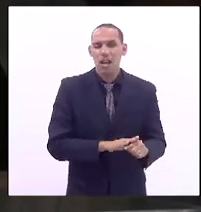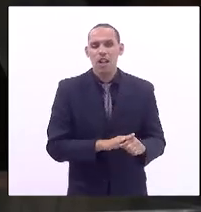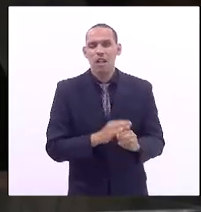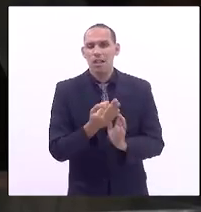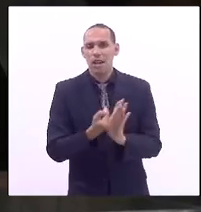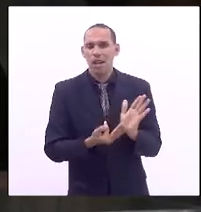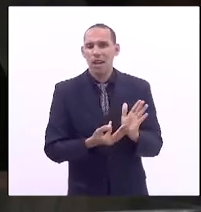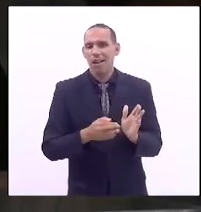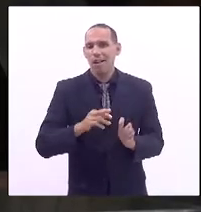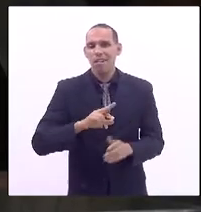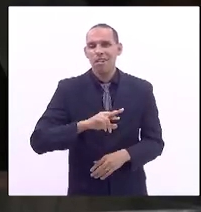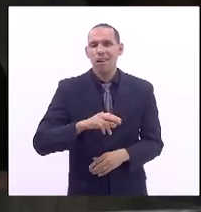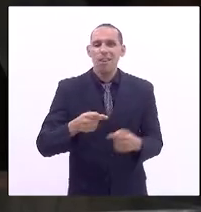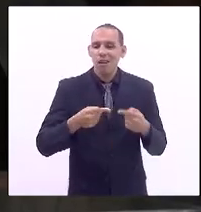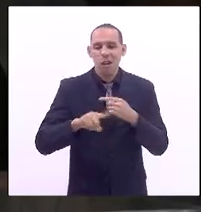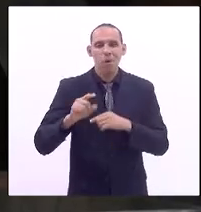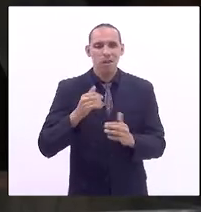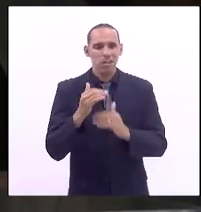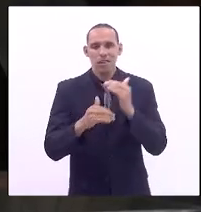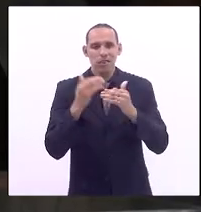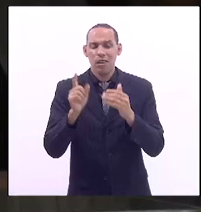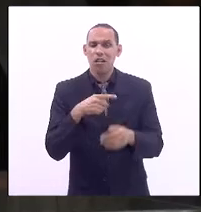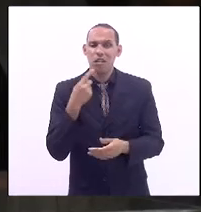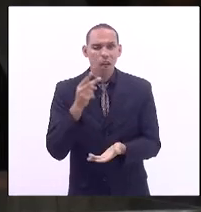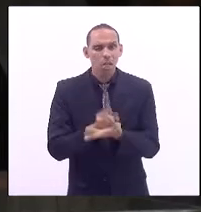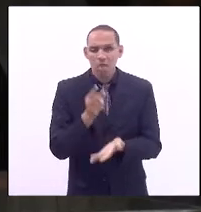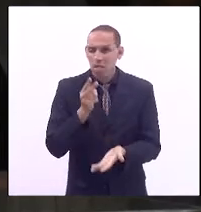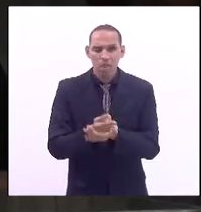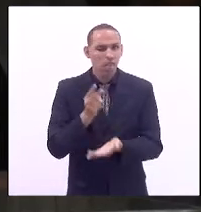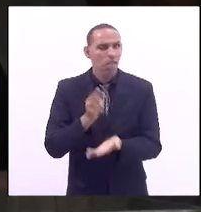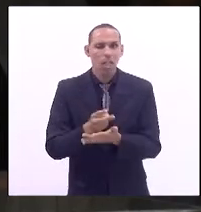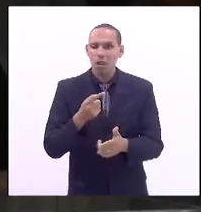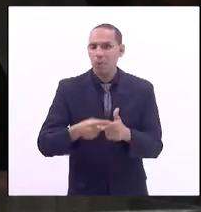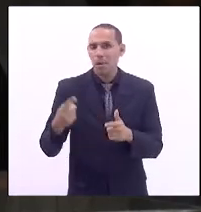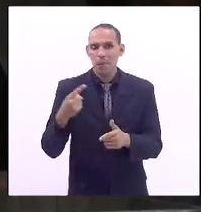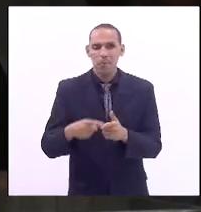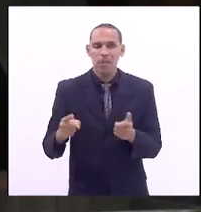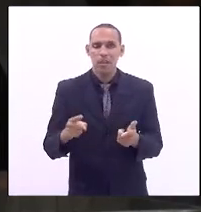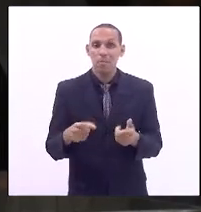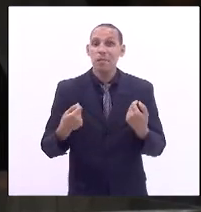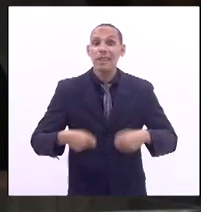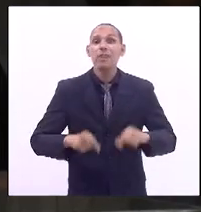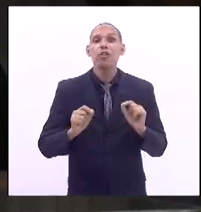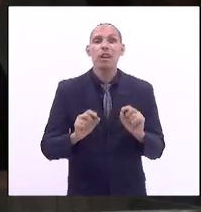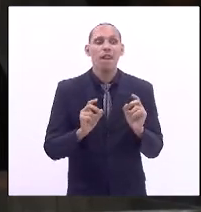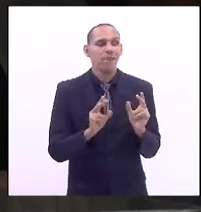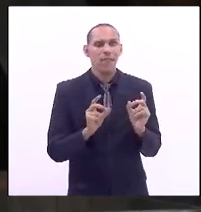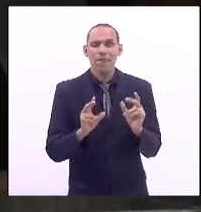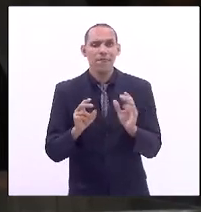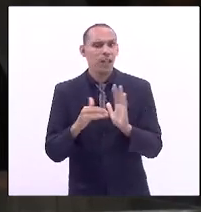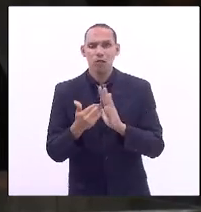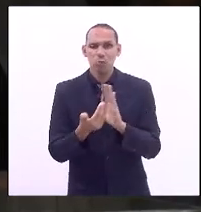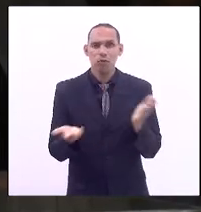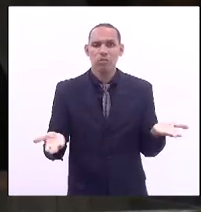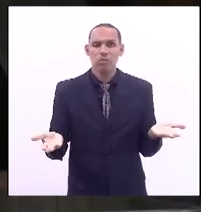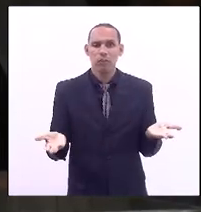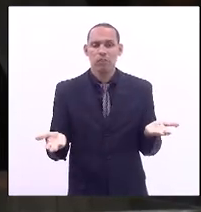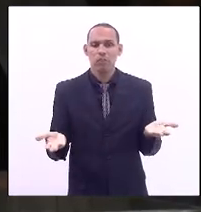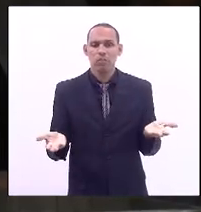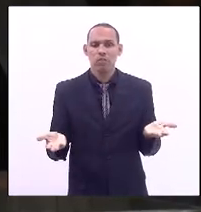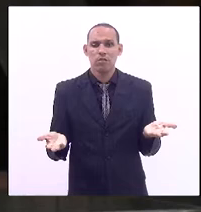fiscal não tem nada a ver com o desenvolvimento a gente não vai sair desse buraco A não ser que começamos a vender todos os nossos ativos